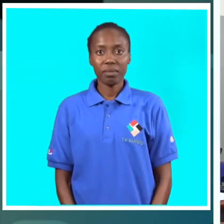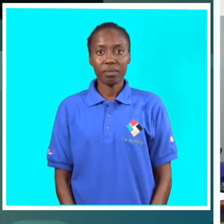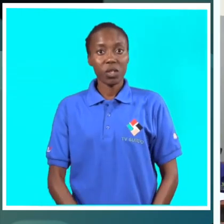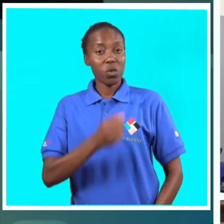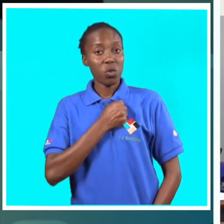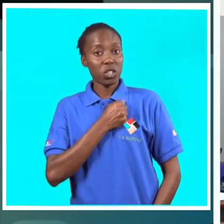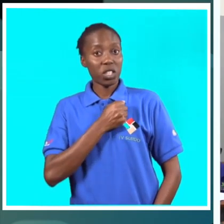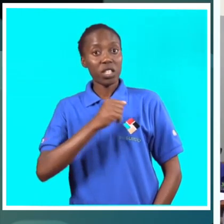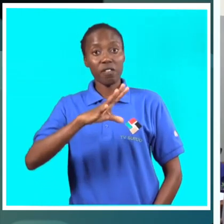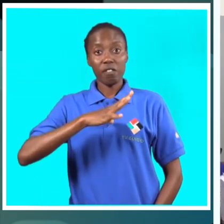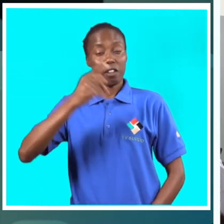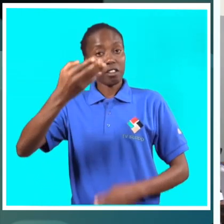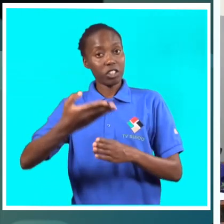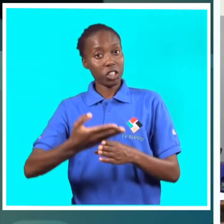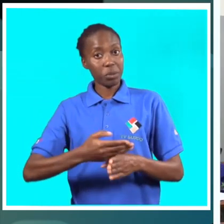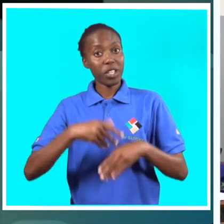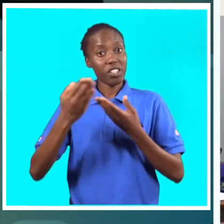surdo.